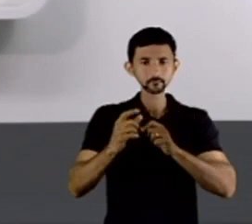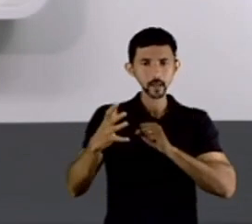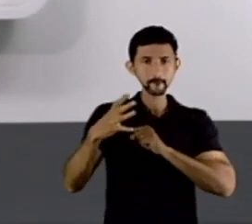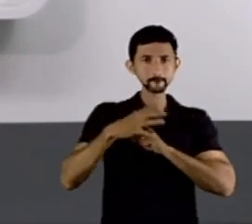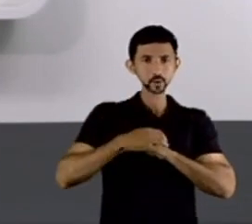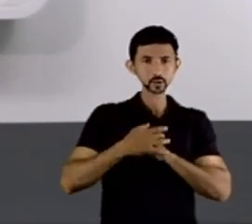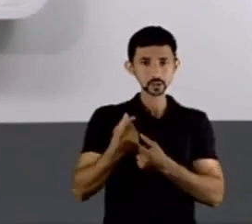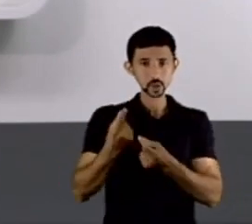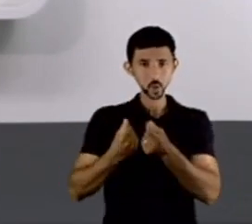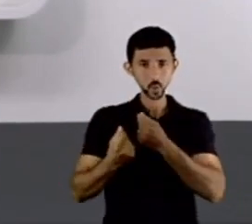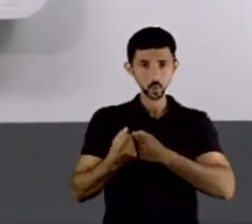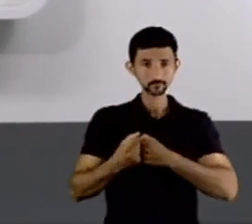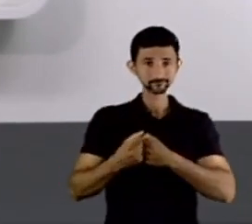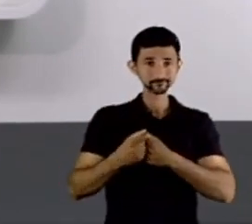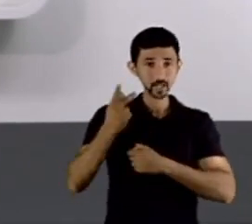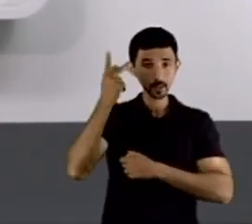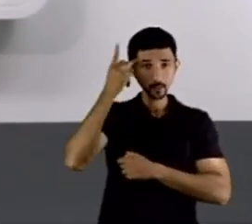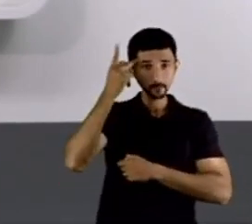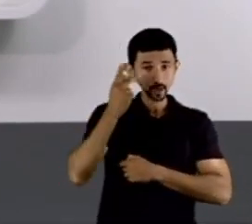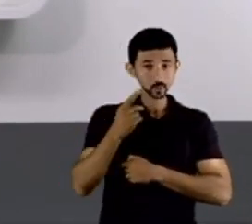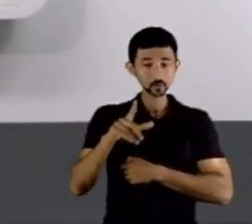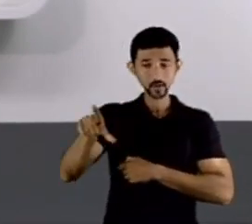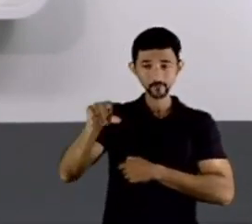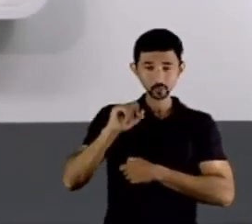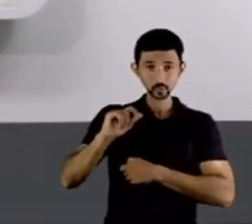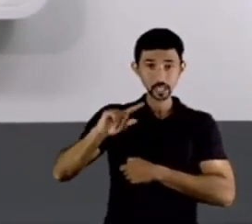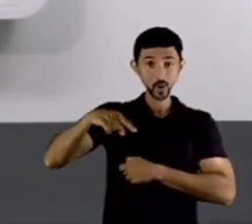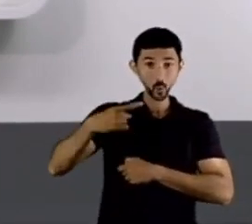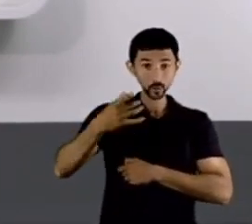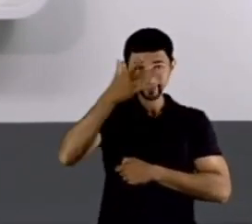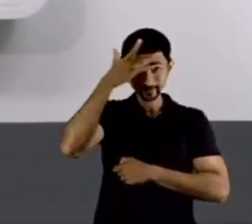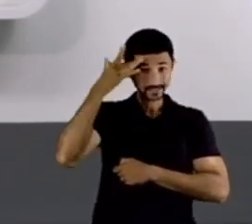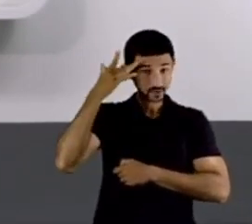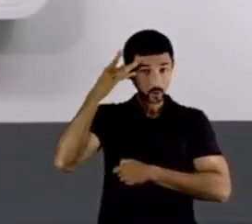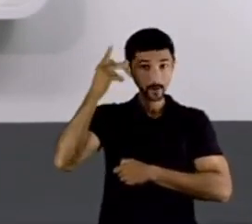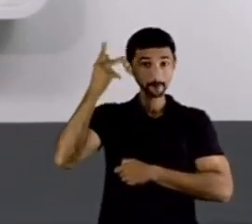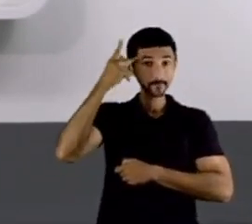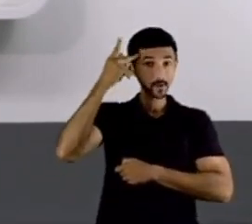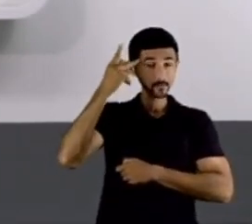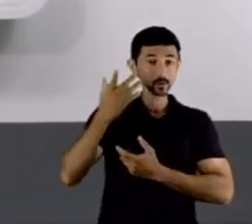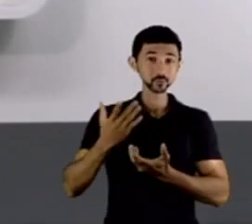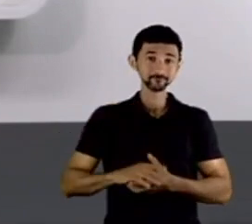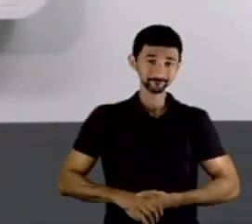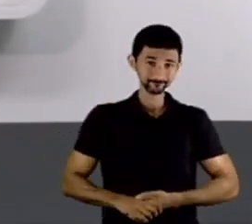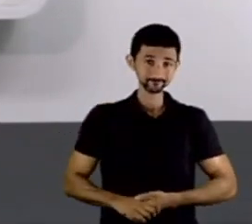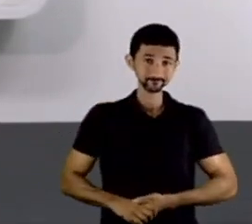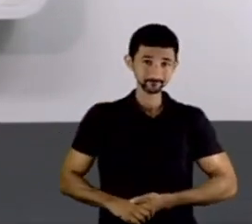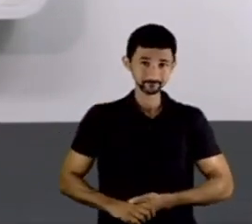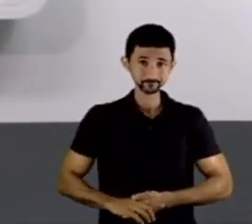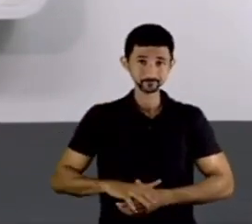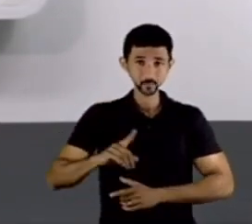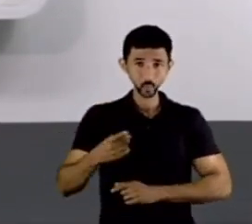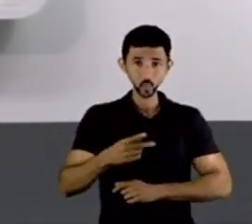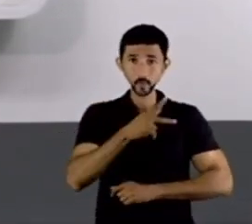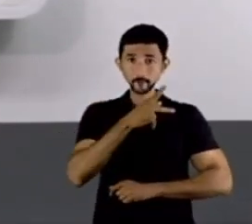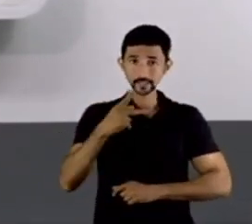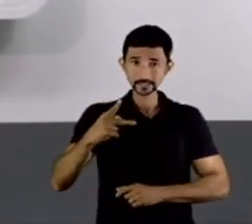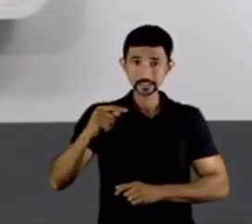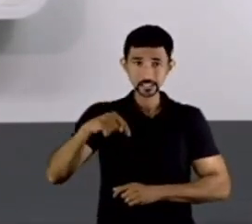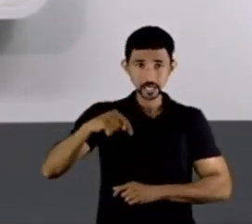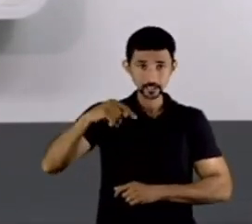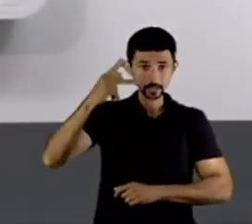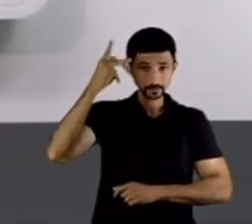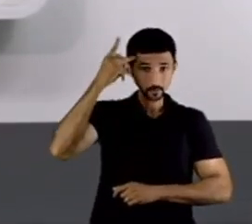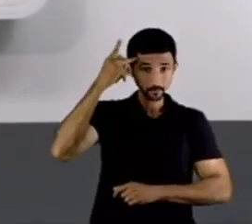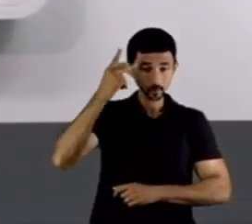a economia paulista. Então, nós vamos indicar um outro paulista. Tá? Nós vamos indicar um outro presidente de São Paulo.